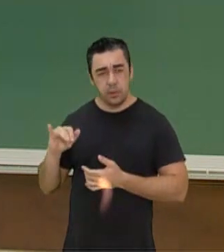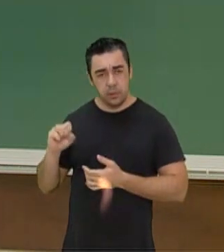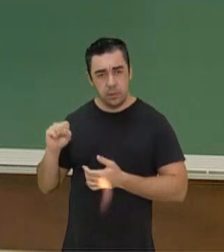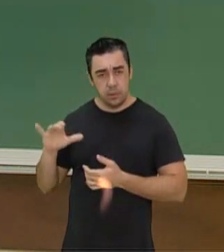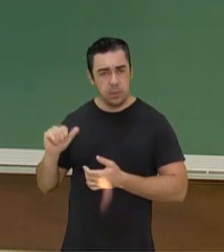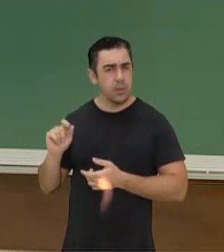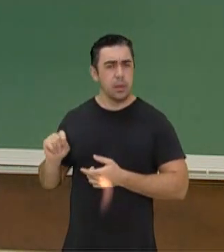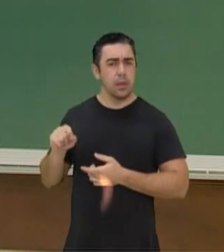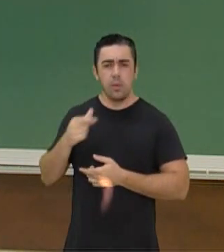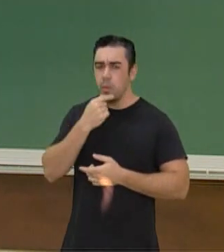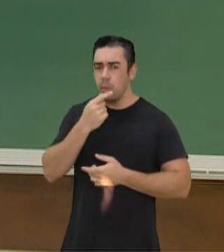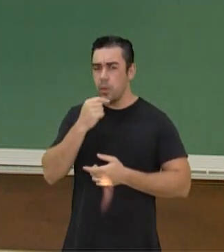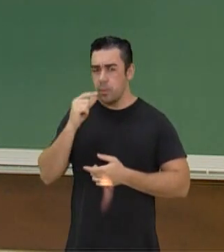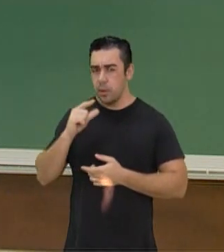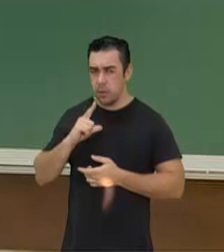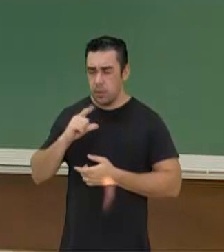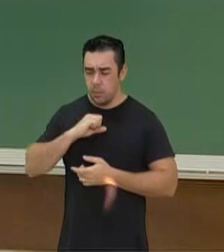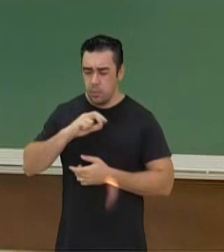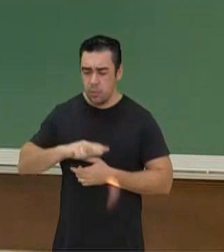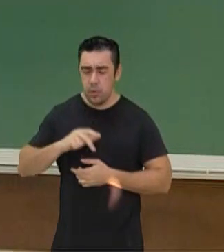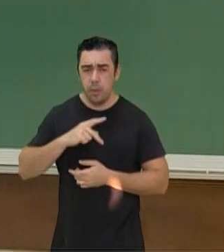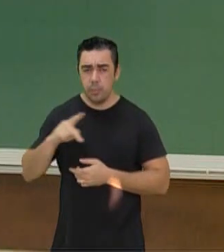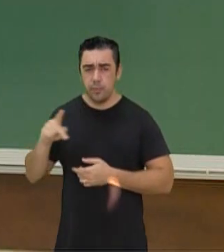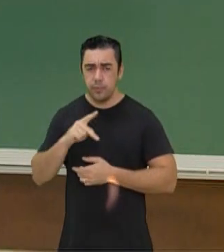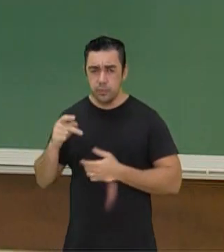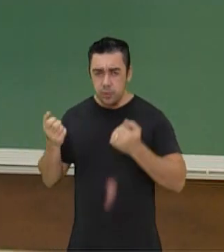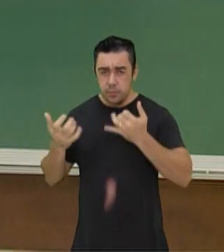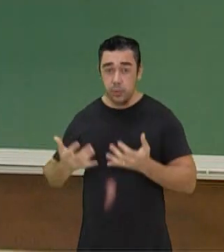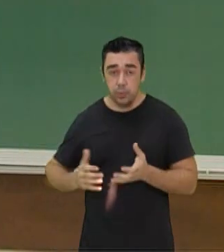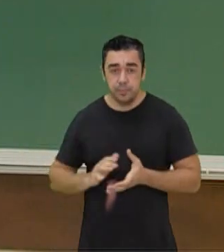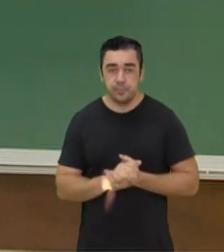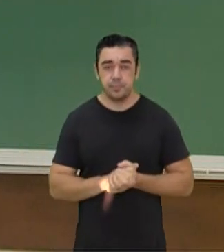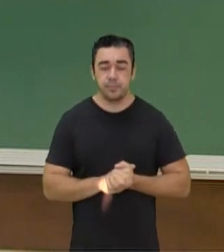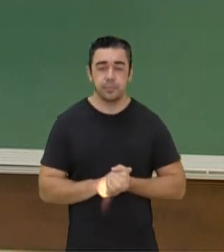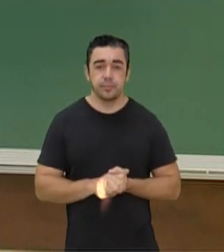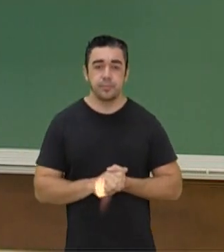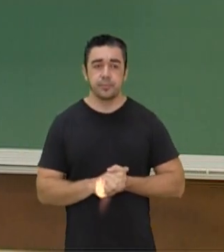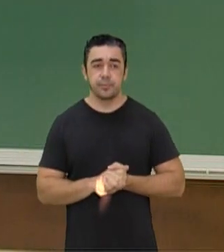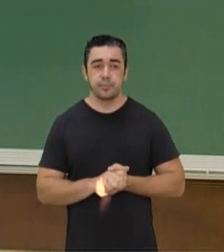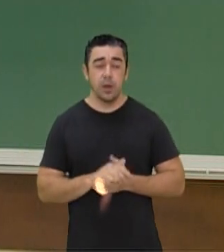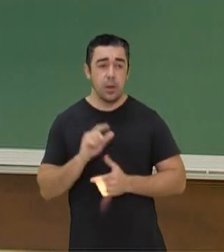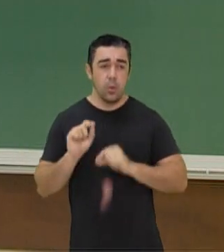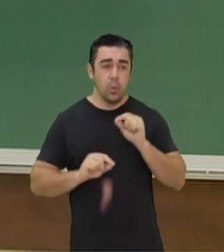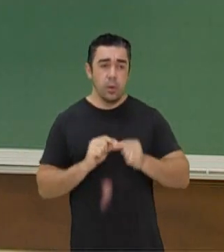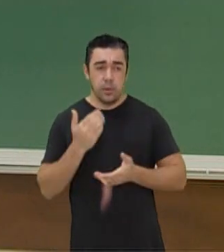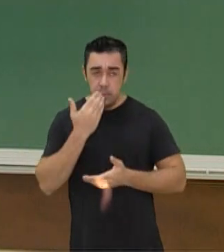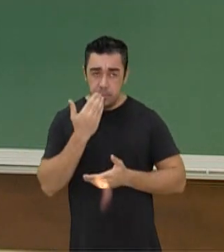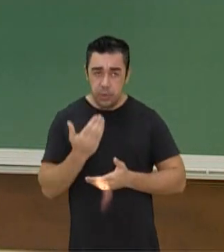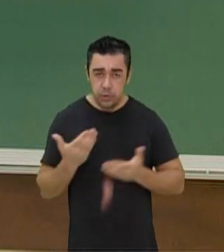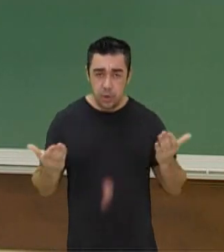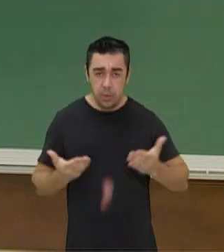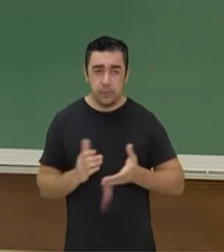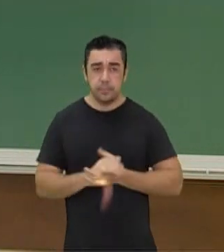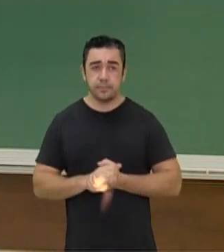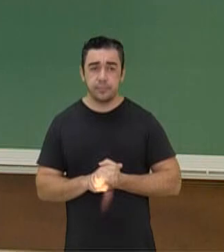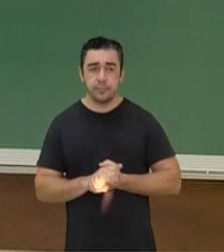português aí que a professora Tânia falou, perfeito? Muito bem, vamos ver o que está pedindo para a gente